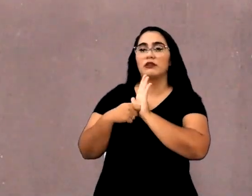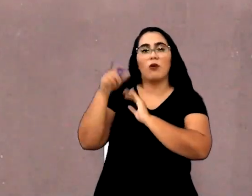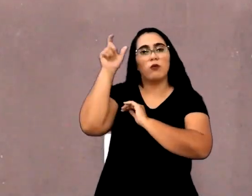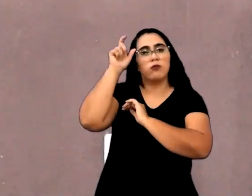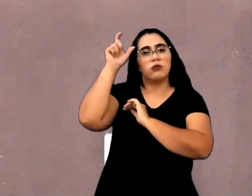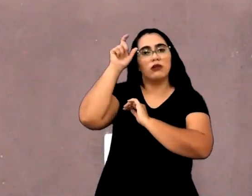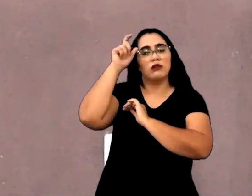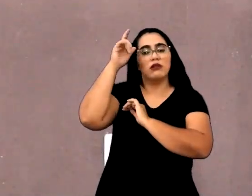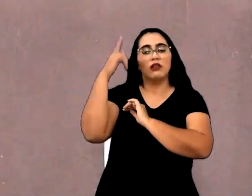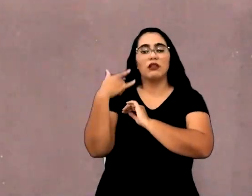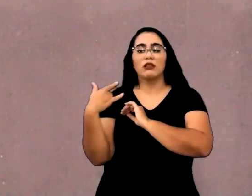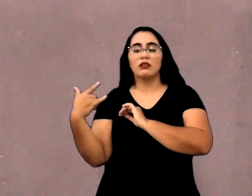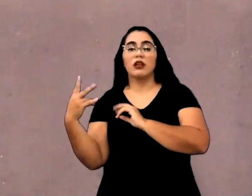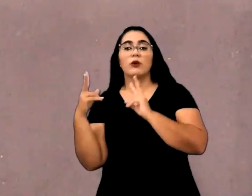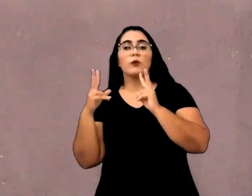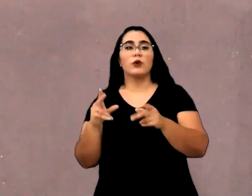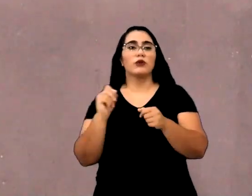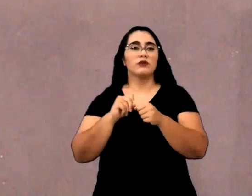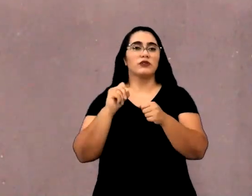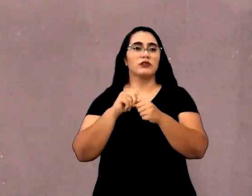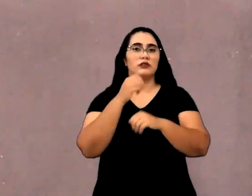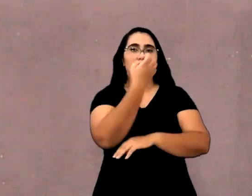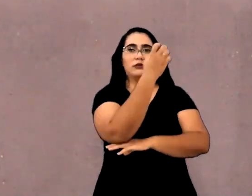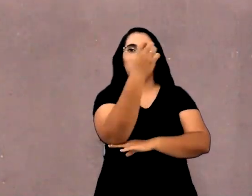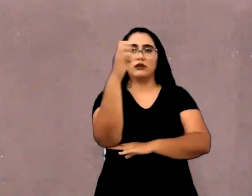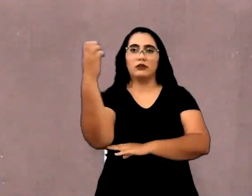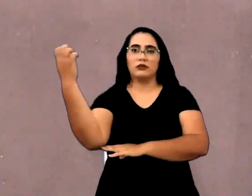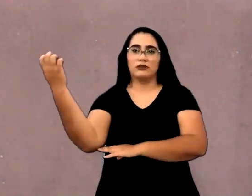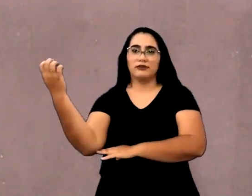Satanás fez lá no Jardim do Éden.